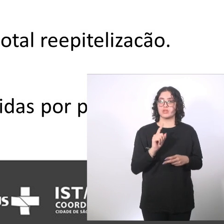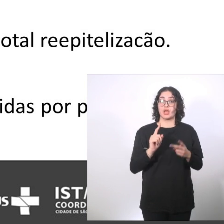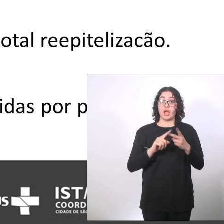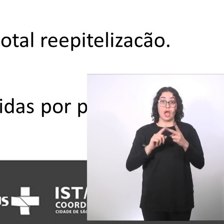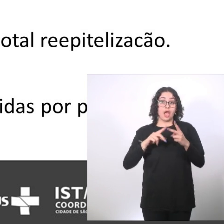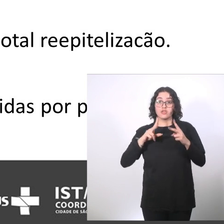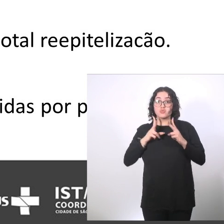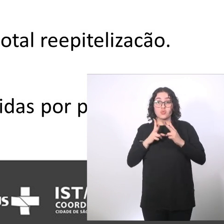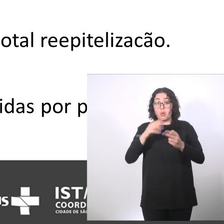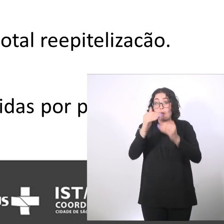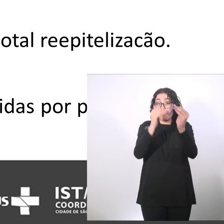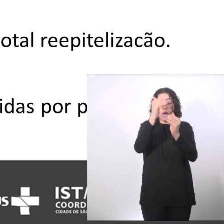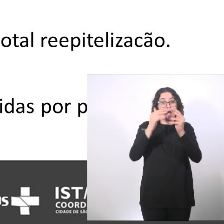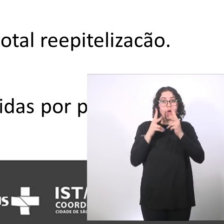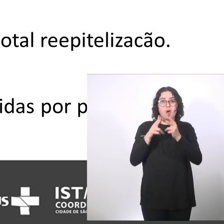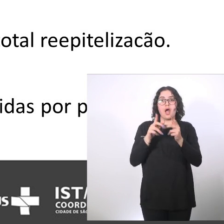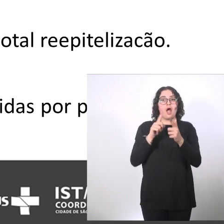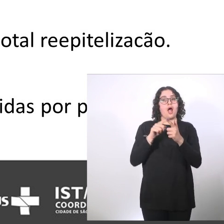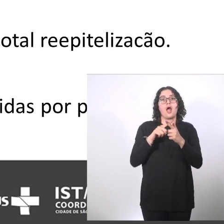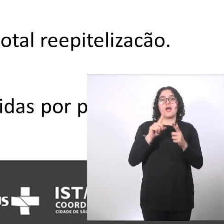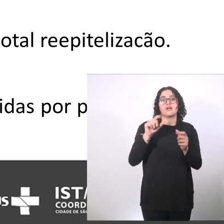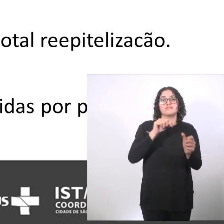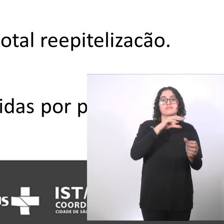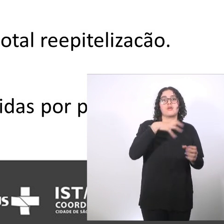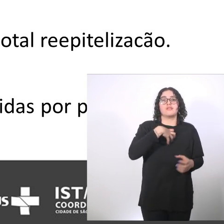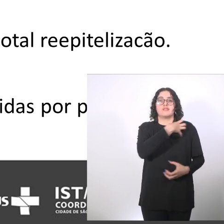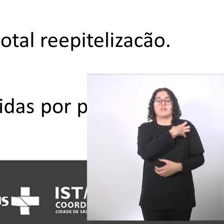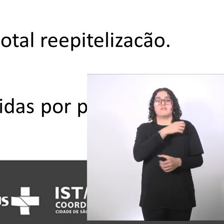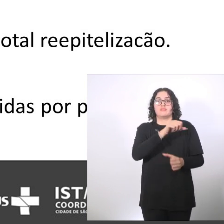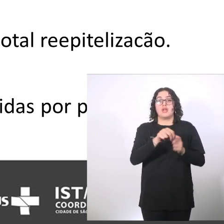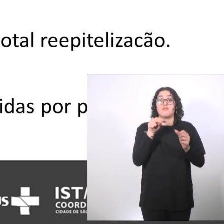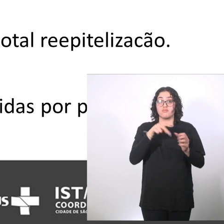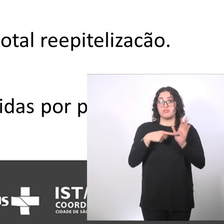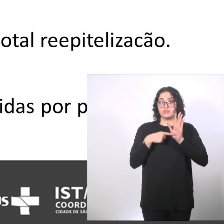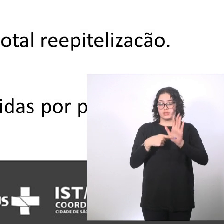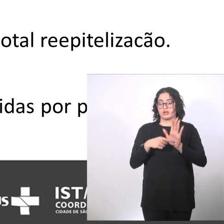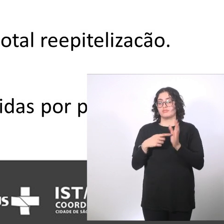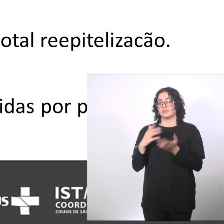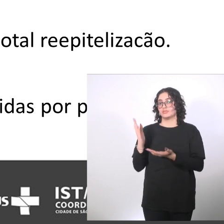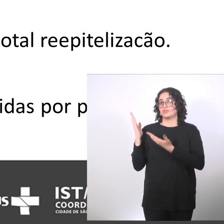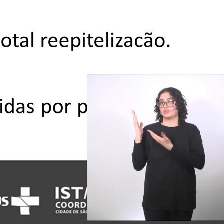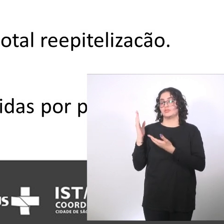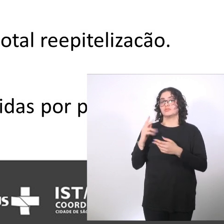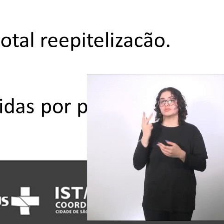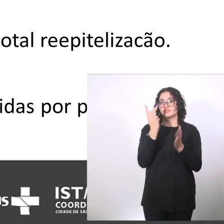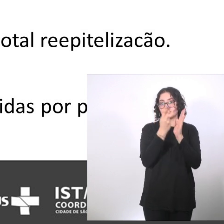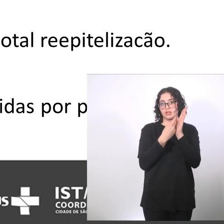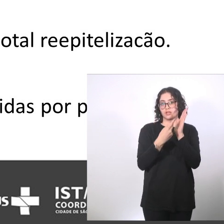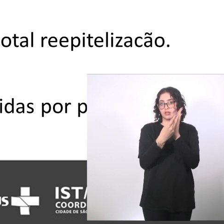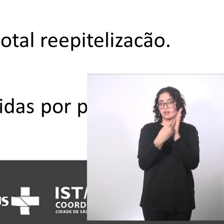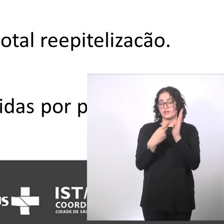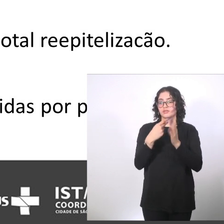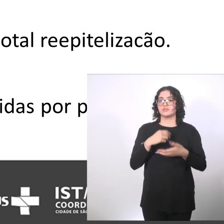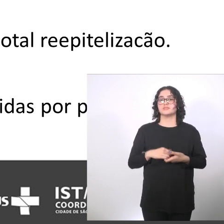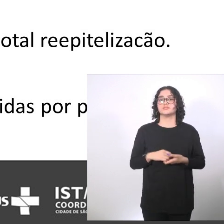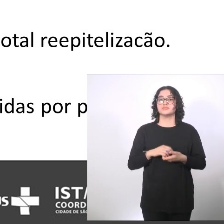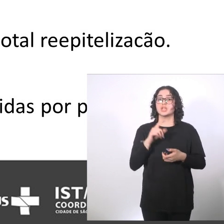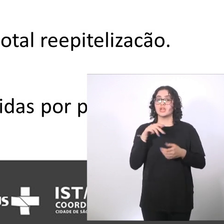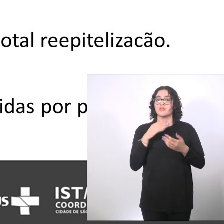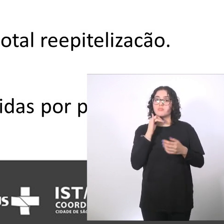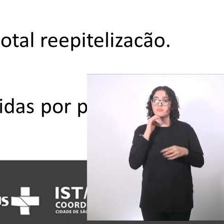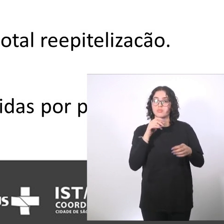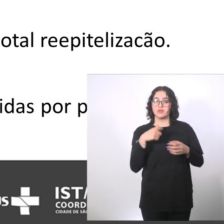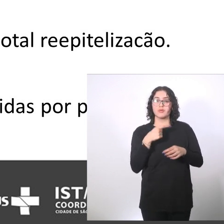numa mesma região. A gente vai ver mais para frente algumas figuras, eu vou mostrar para vocês. Elas evoluem para crostas, e